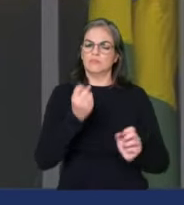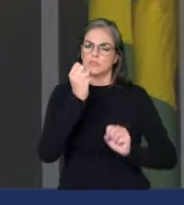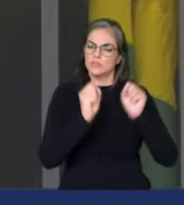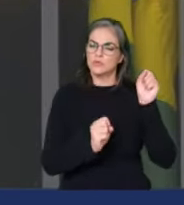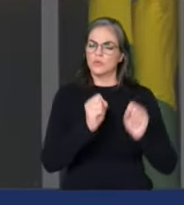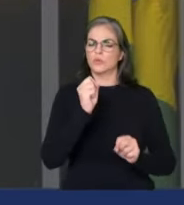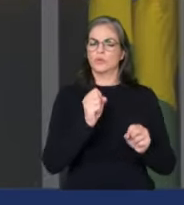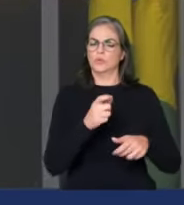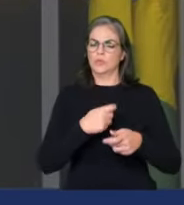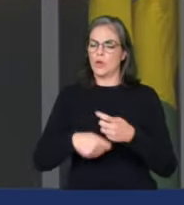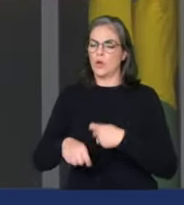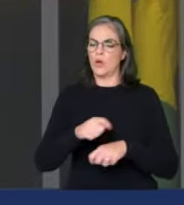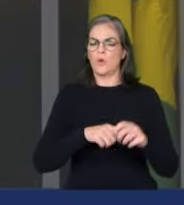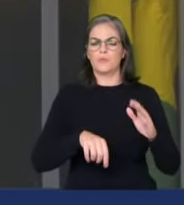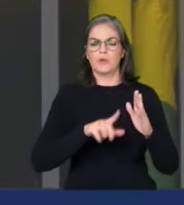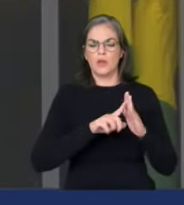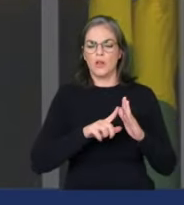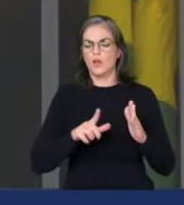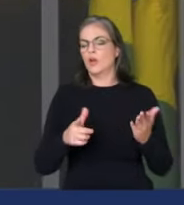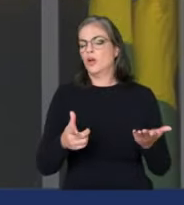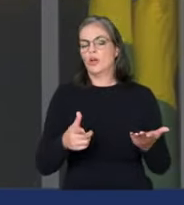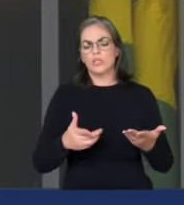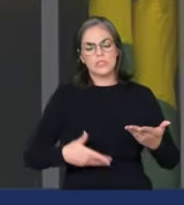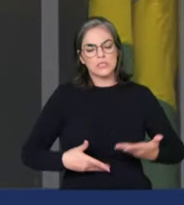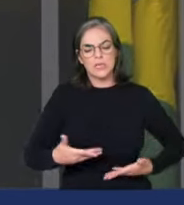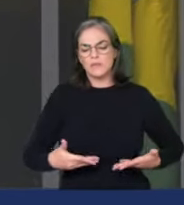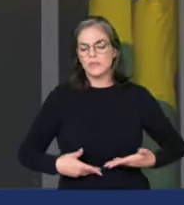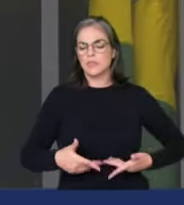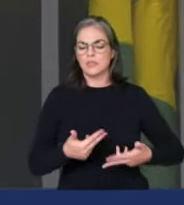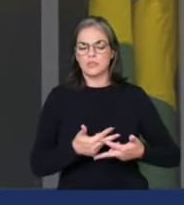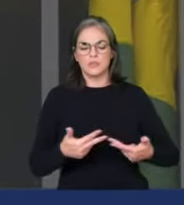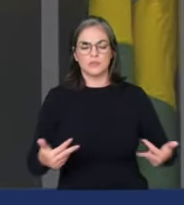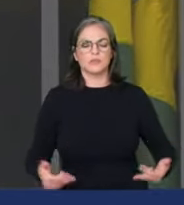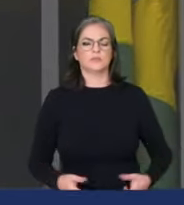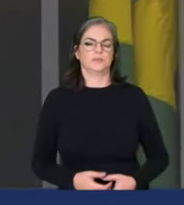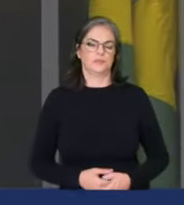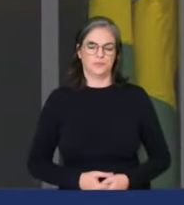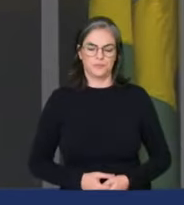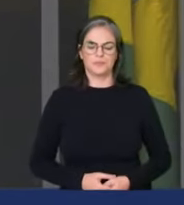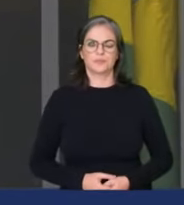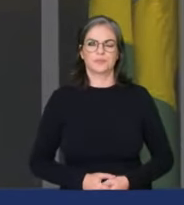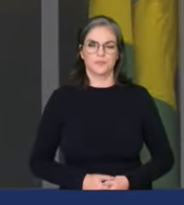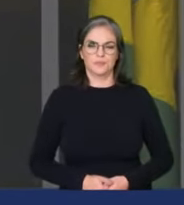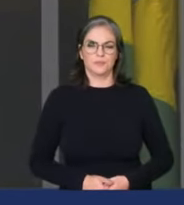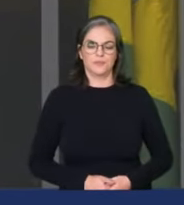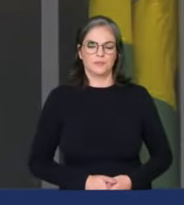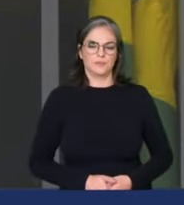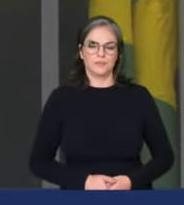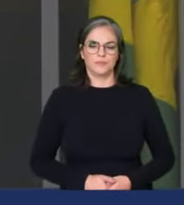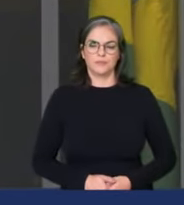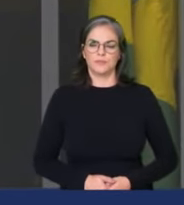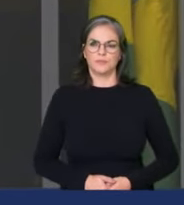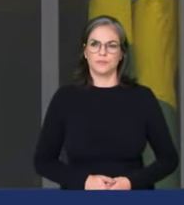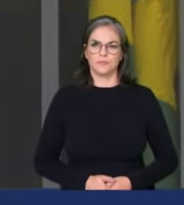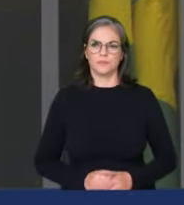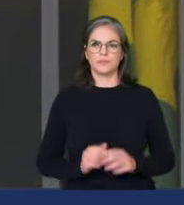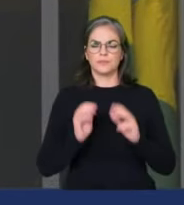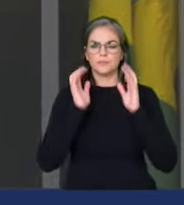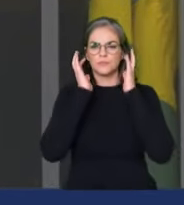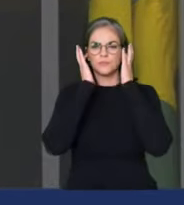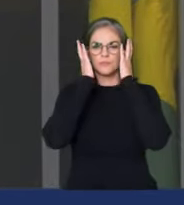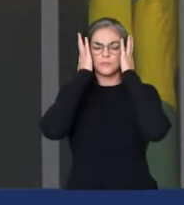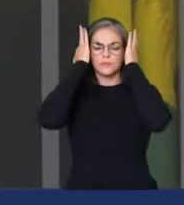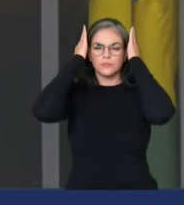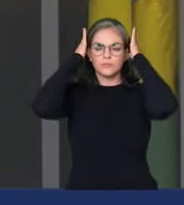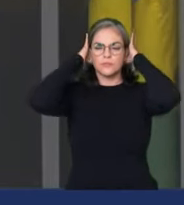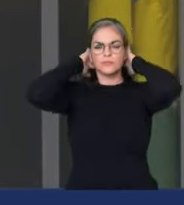nosso comércio, dos nossos serviços, mas fundamentalmente do poder de compra do povo